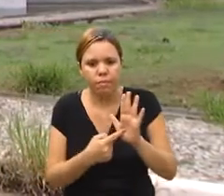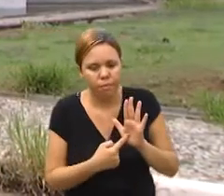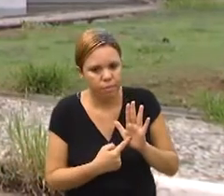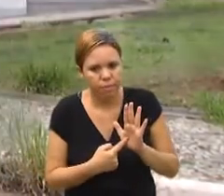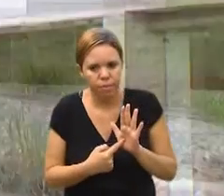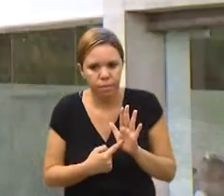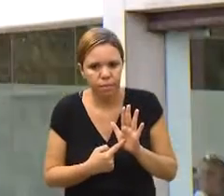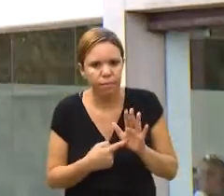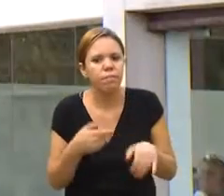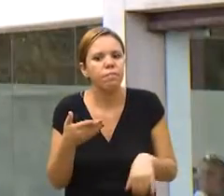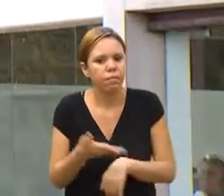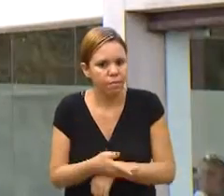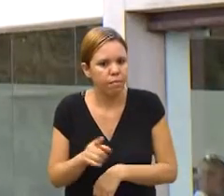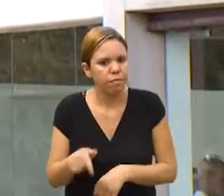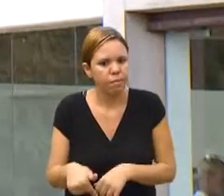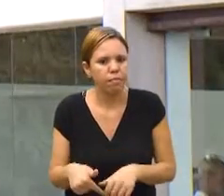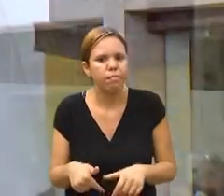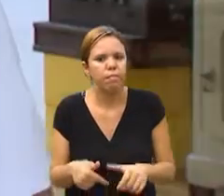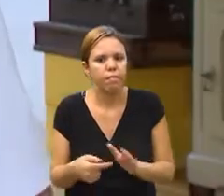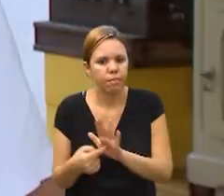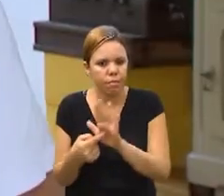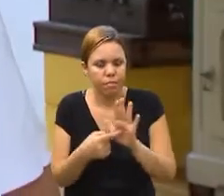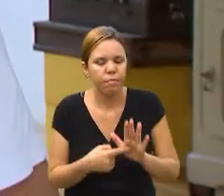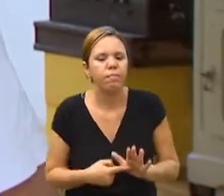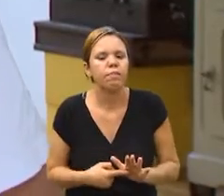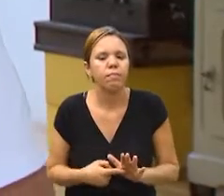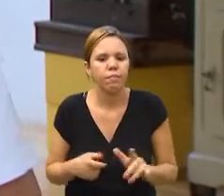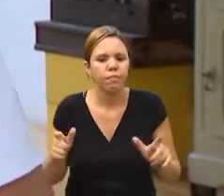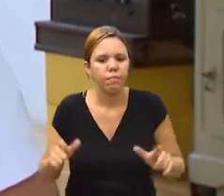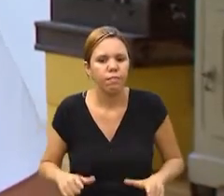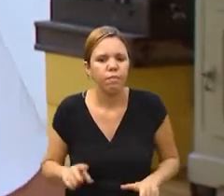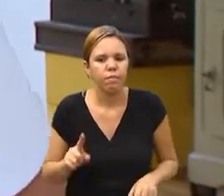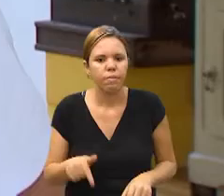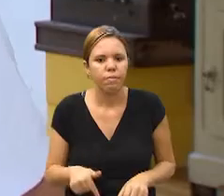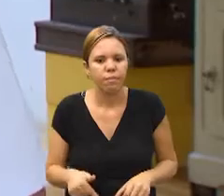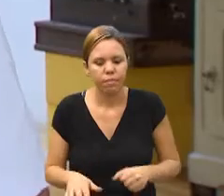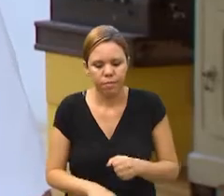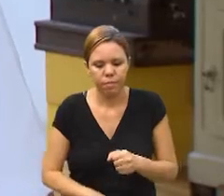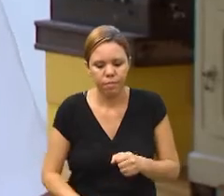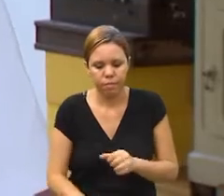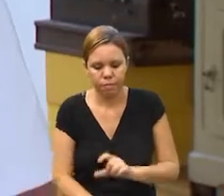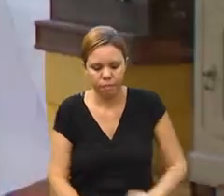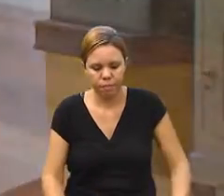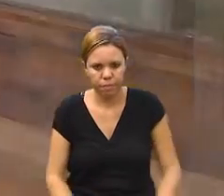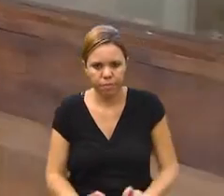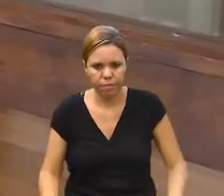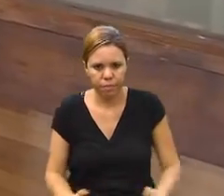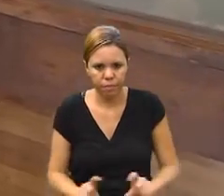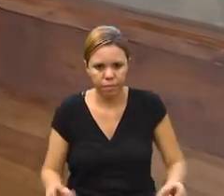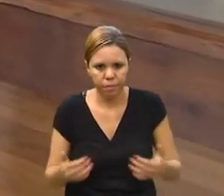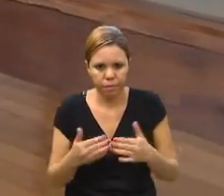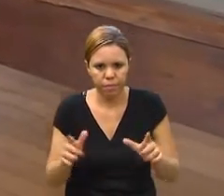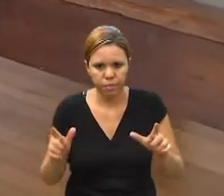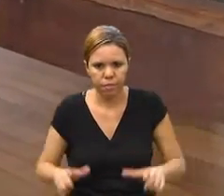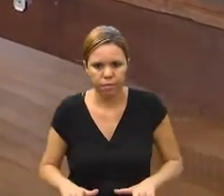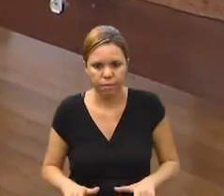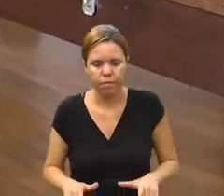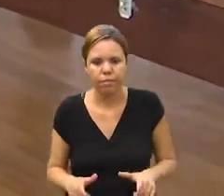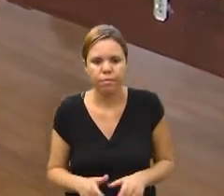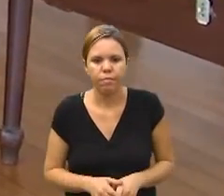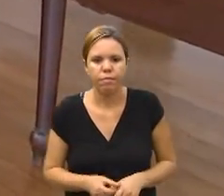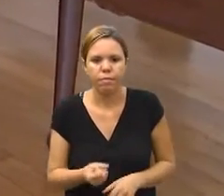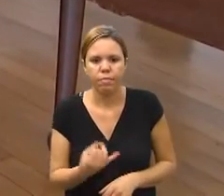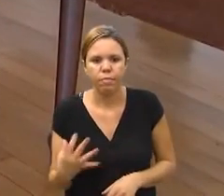até com uma certa frequência, é isso? Exatamente. O espaço de baixo, o primeiro piso, abriga uma pequena parcela